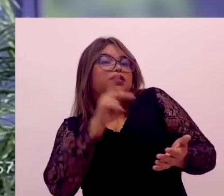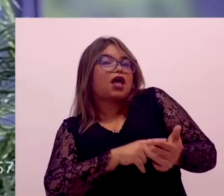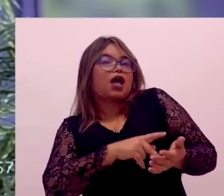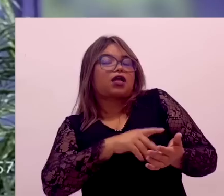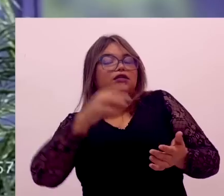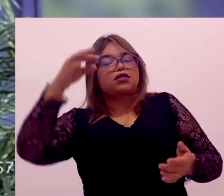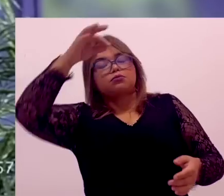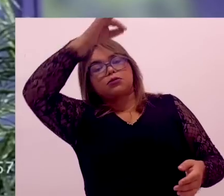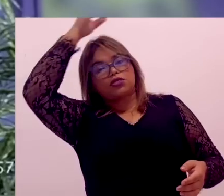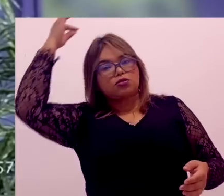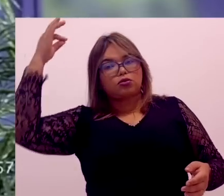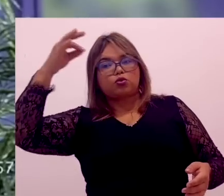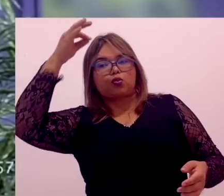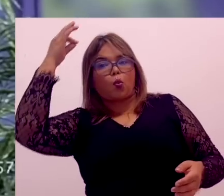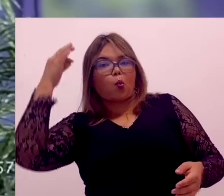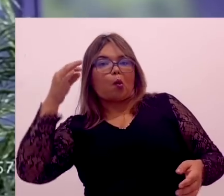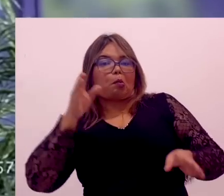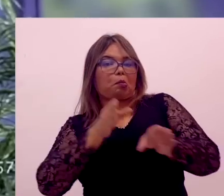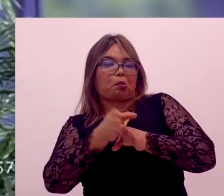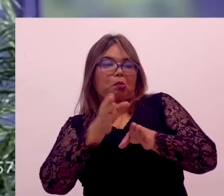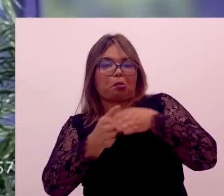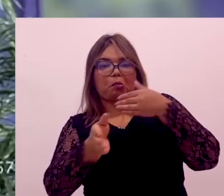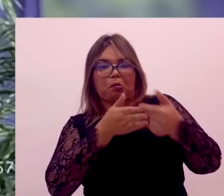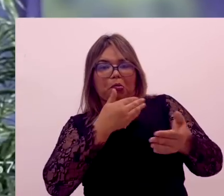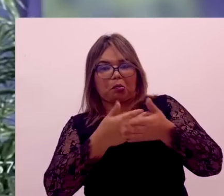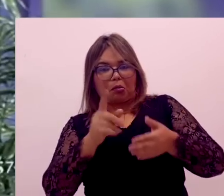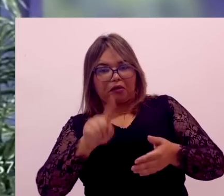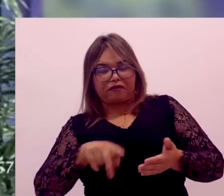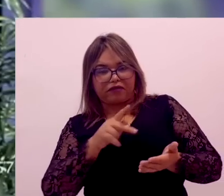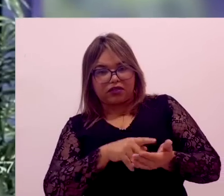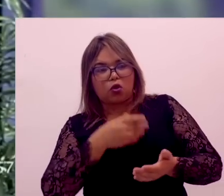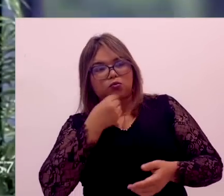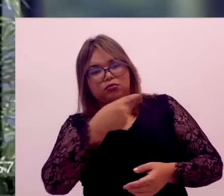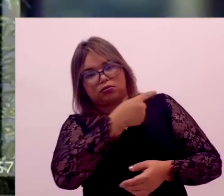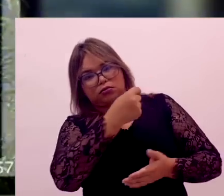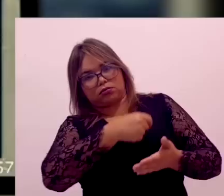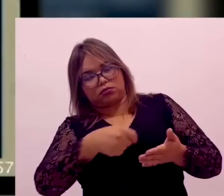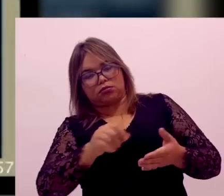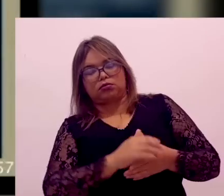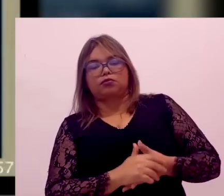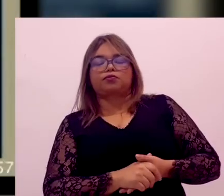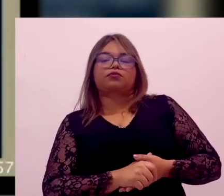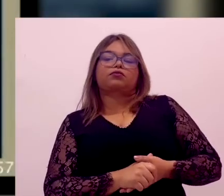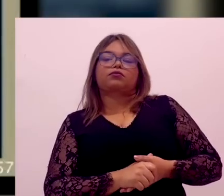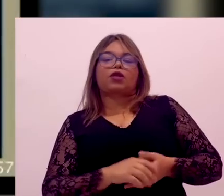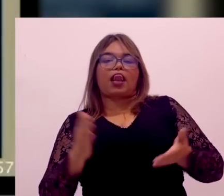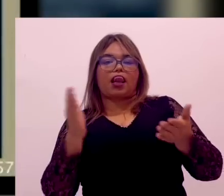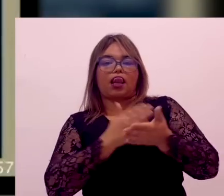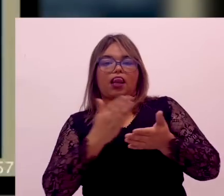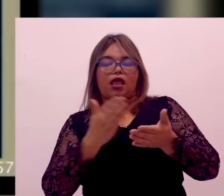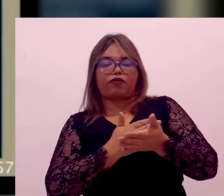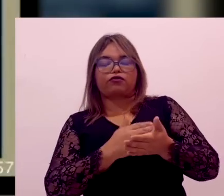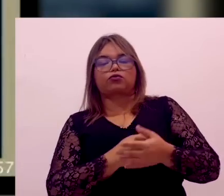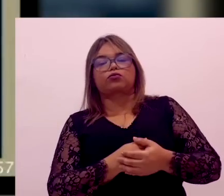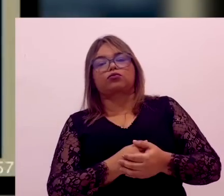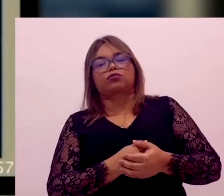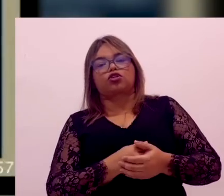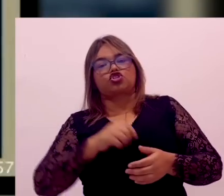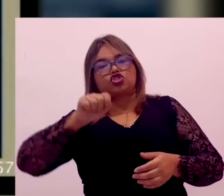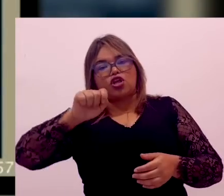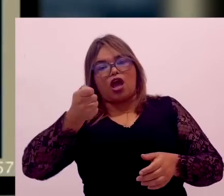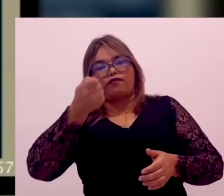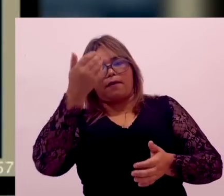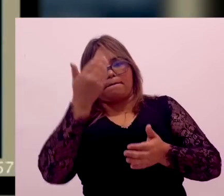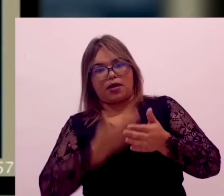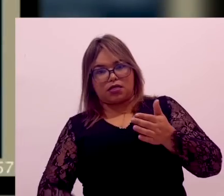em As Chaves Perdidas da Maçonaria. Vocês percebem como é que o Concílio Mundial das Igrejas entra numa coisa assim?